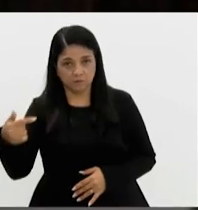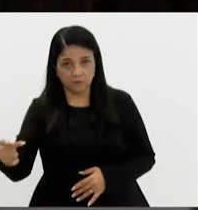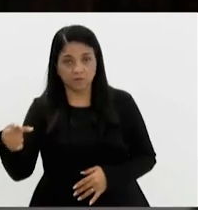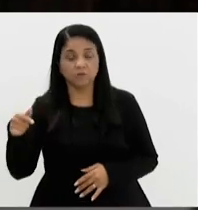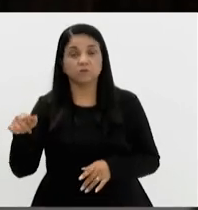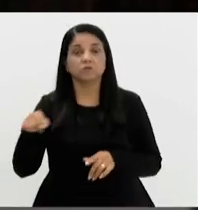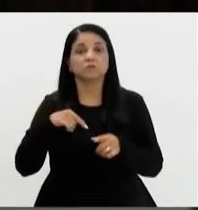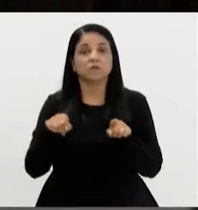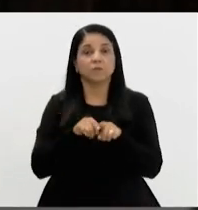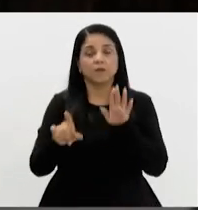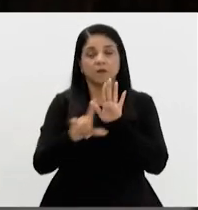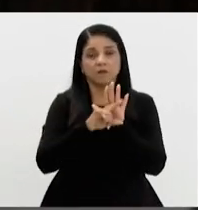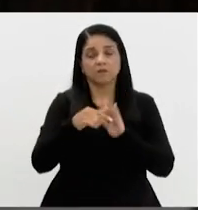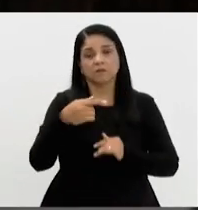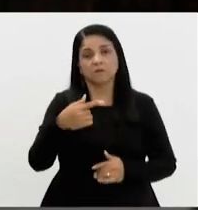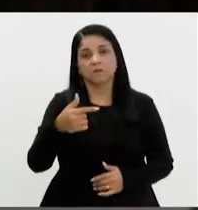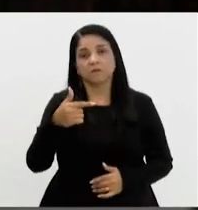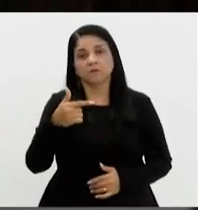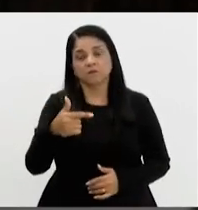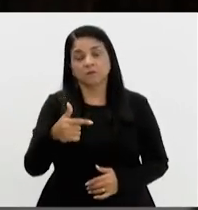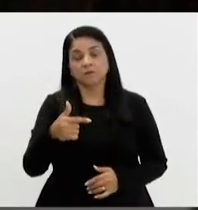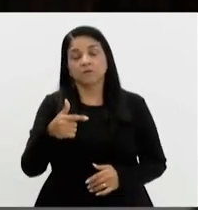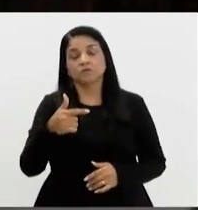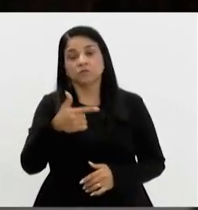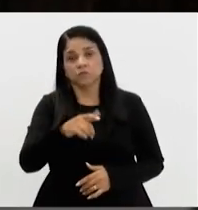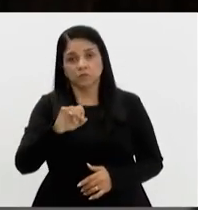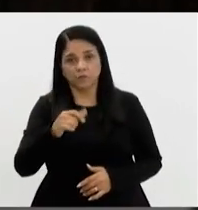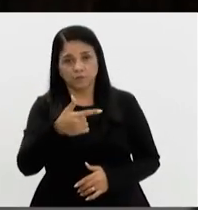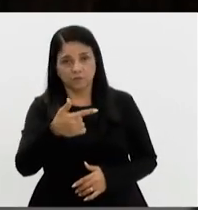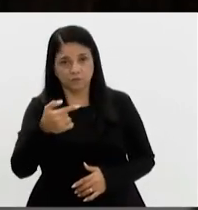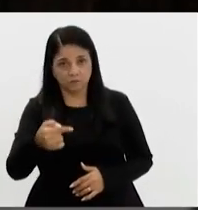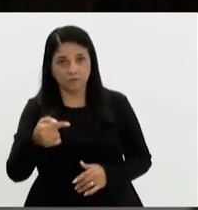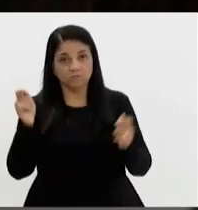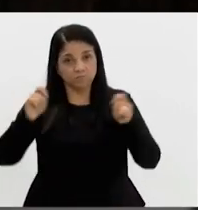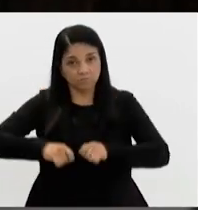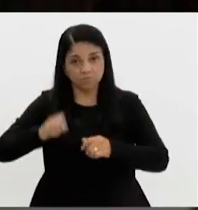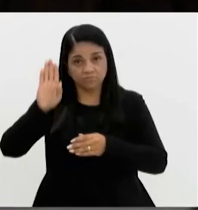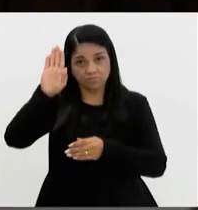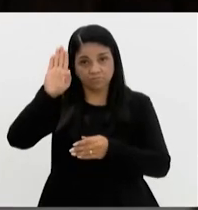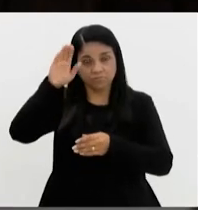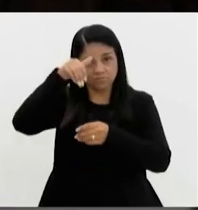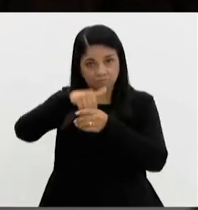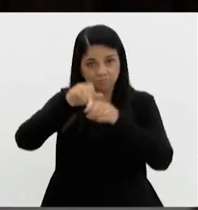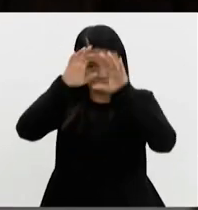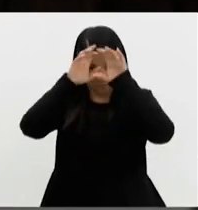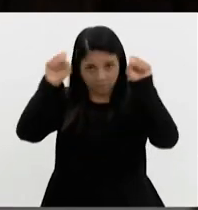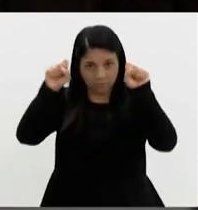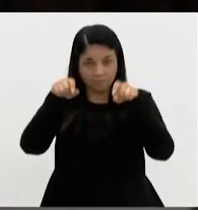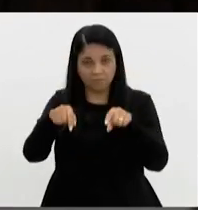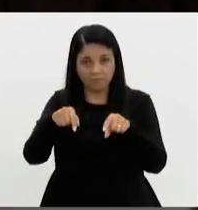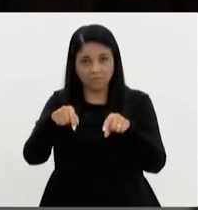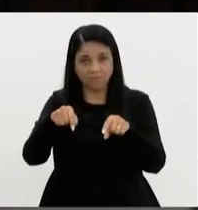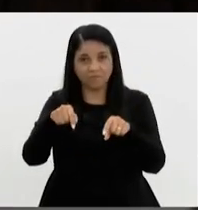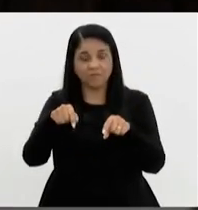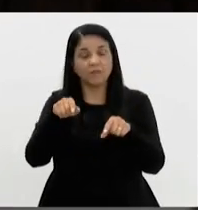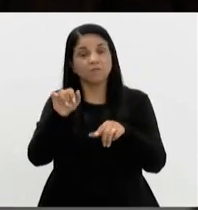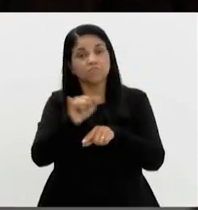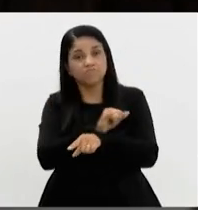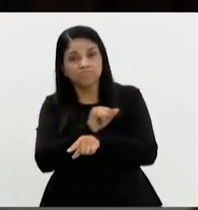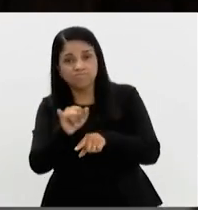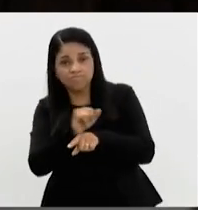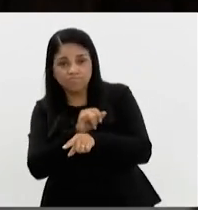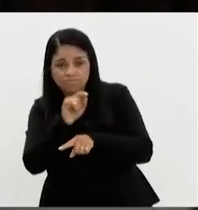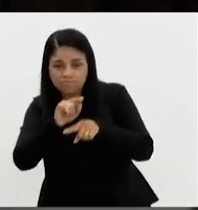3408 de 2017 que permite a Tribunal Superior Eleitoral usar ferramentas ou